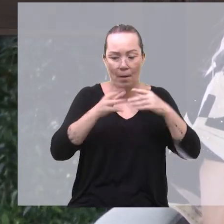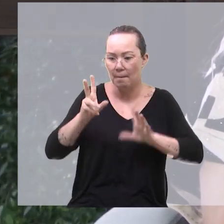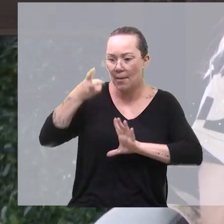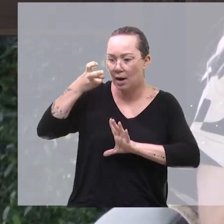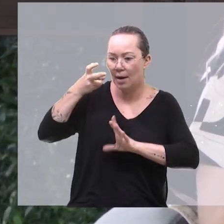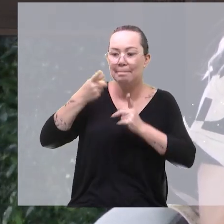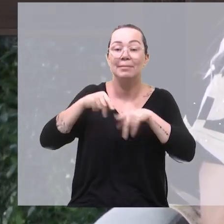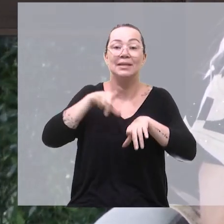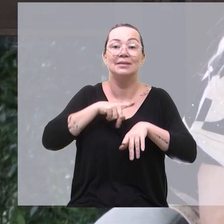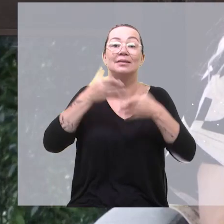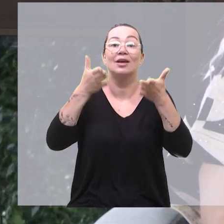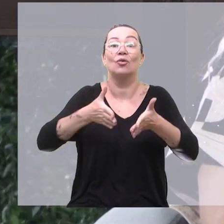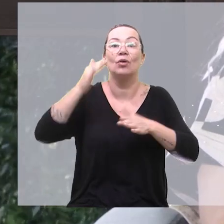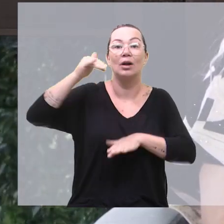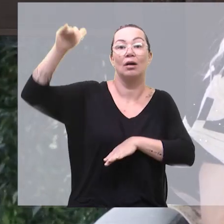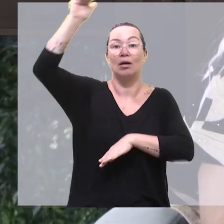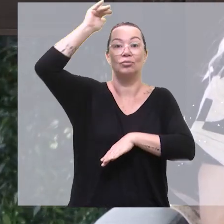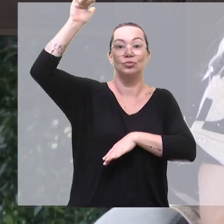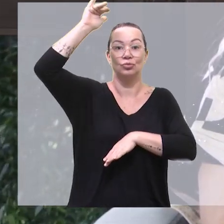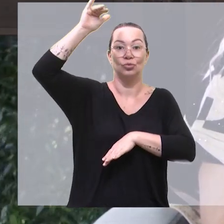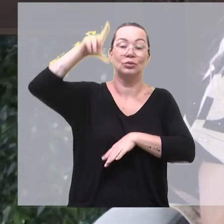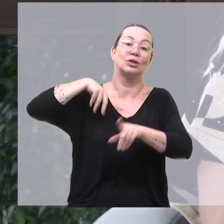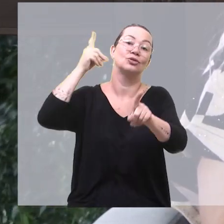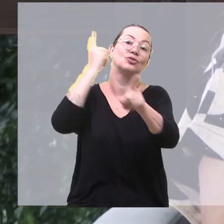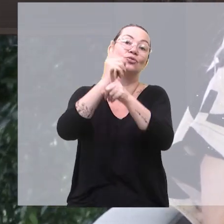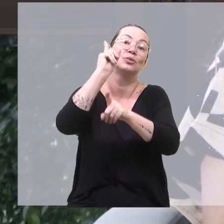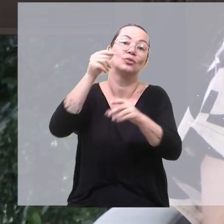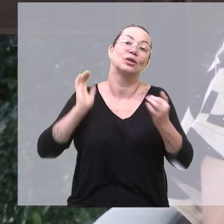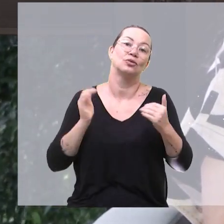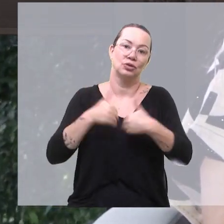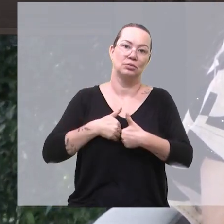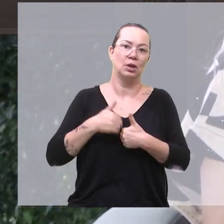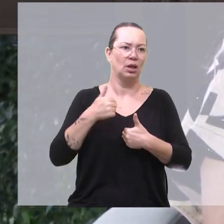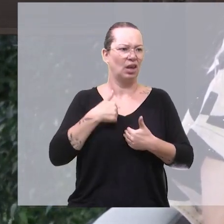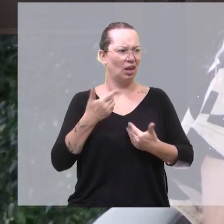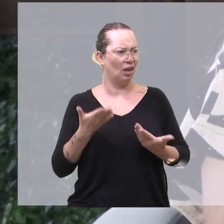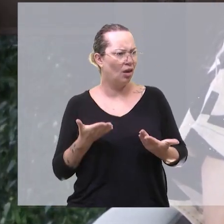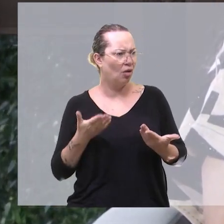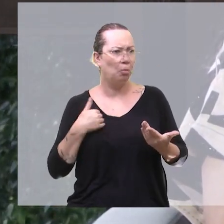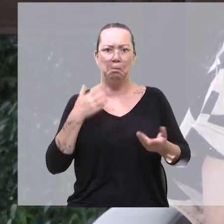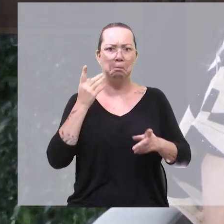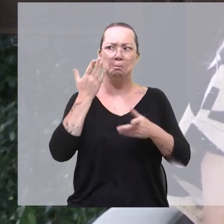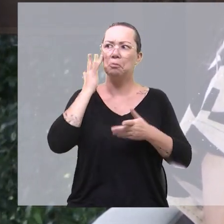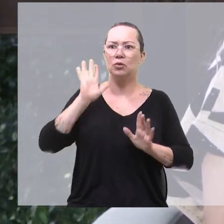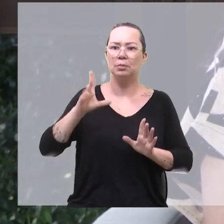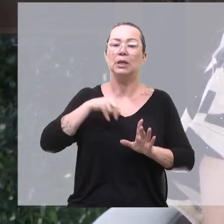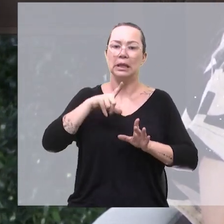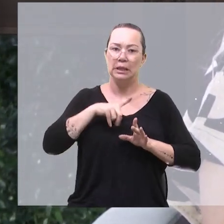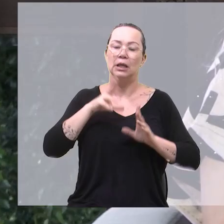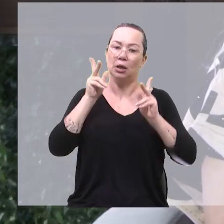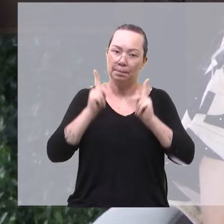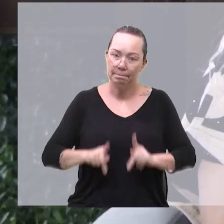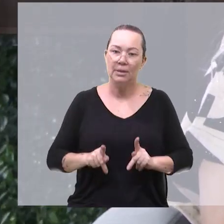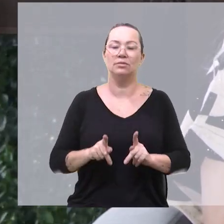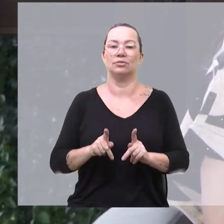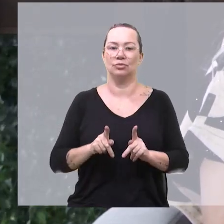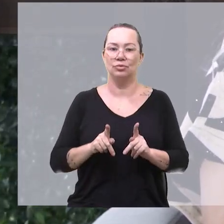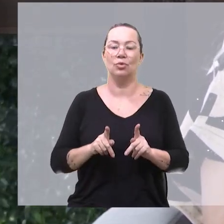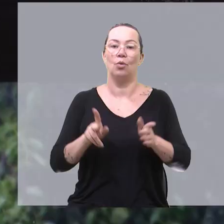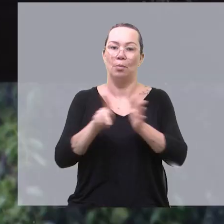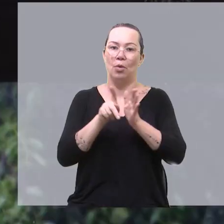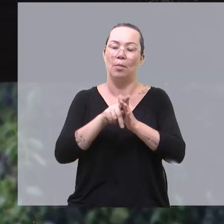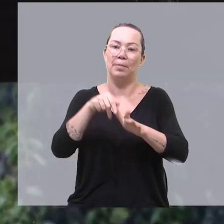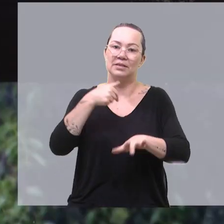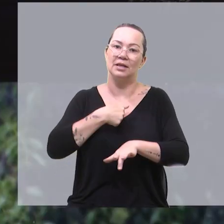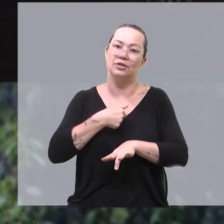a gente tem adultos sendo agora diagnosticados que não imaginavam que eram autistas, tá? Eu tenho pacientes nessa